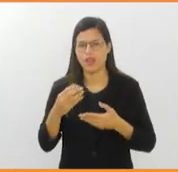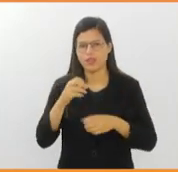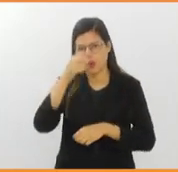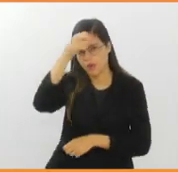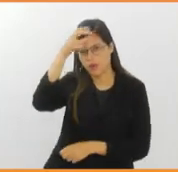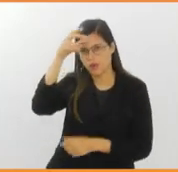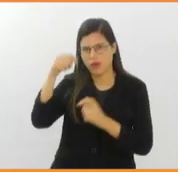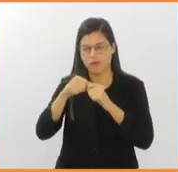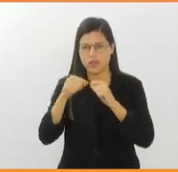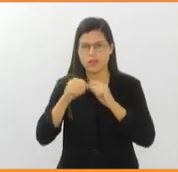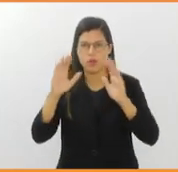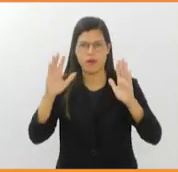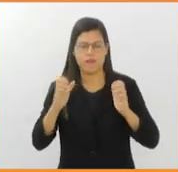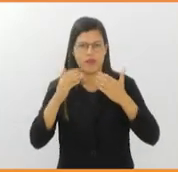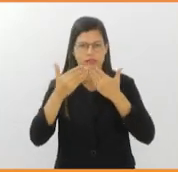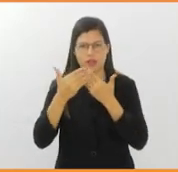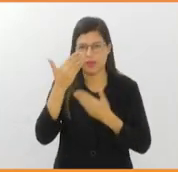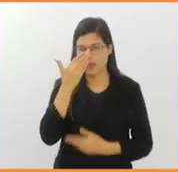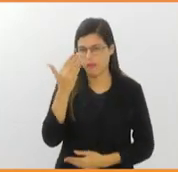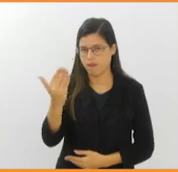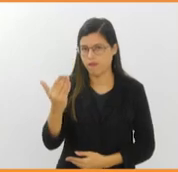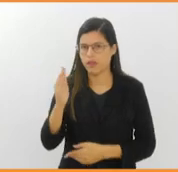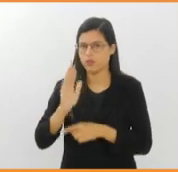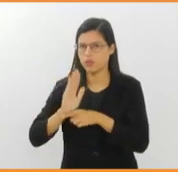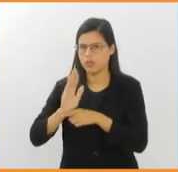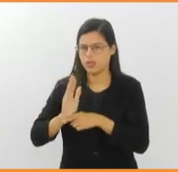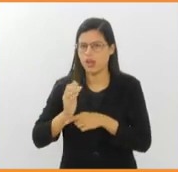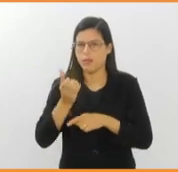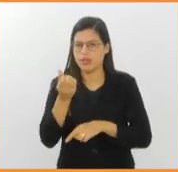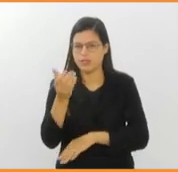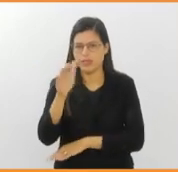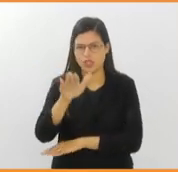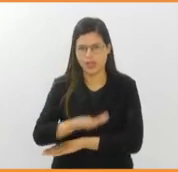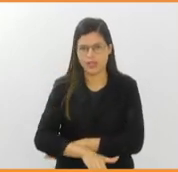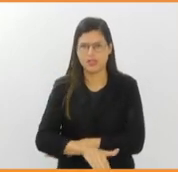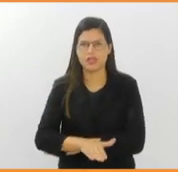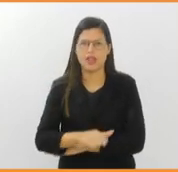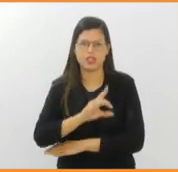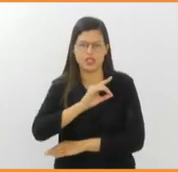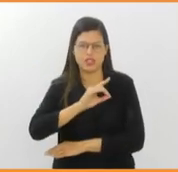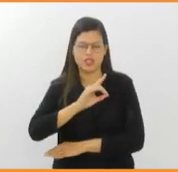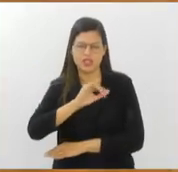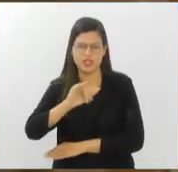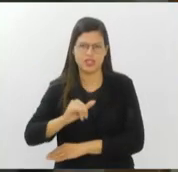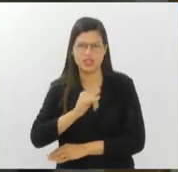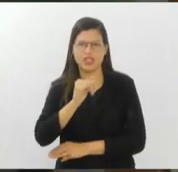uma festa em frente ao cinema a partir das 18h, comandada pelo DJ Zod.